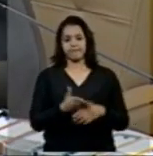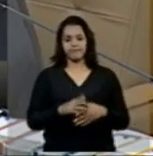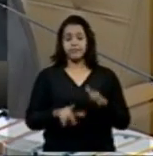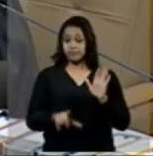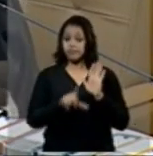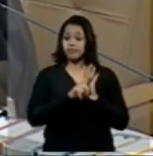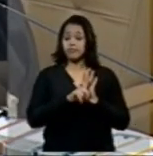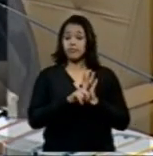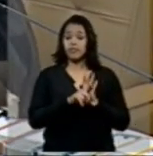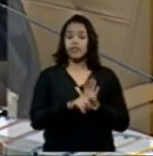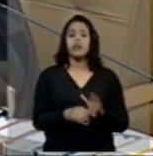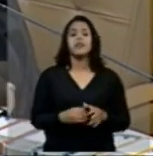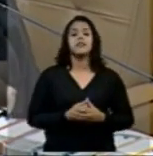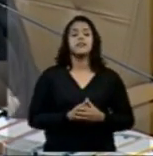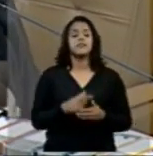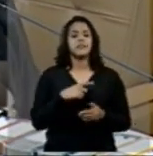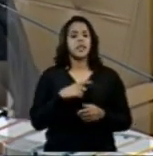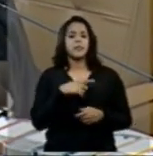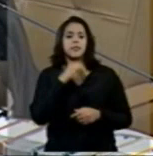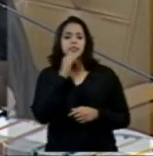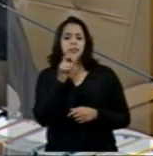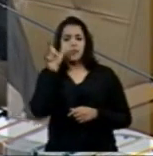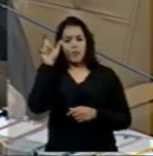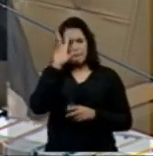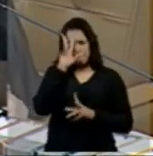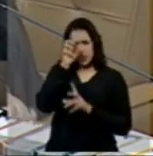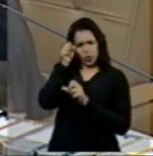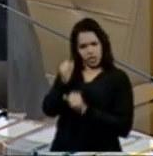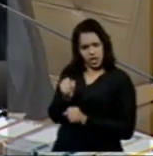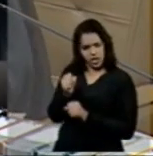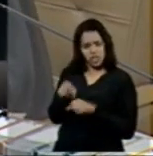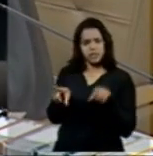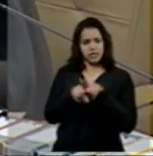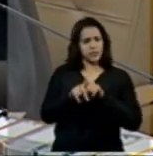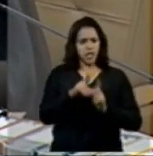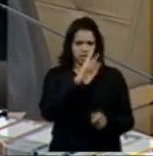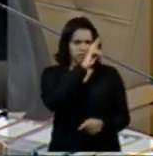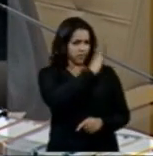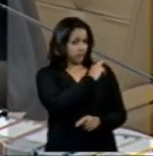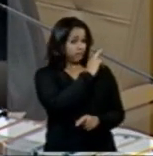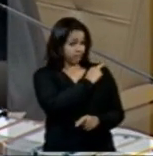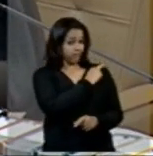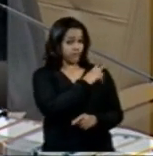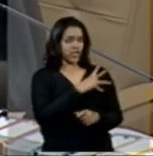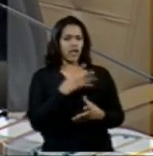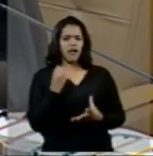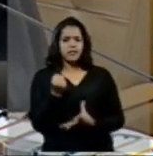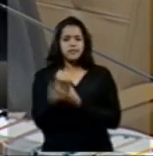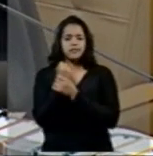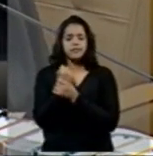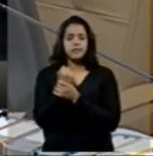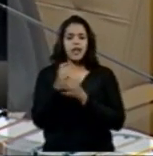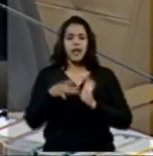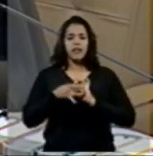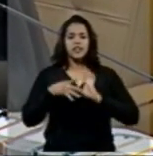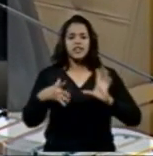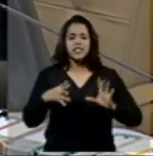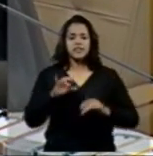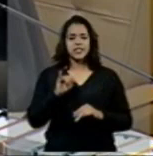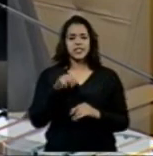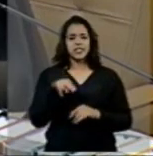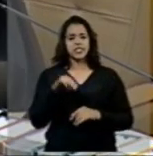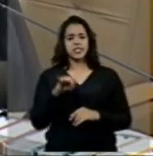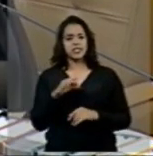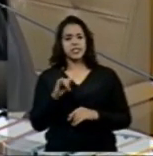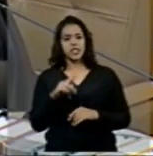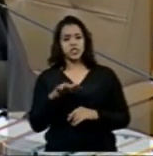trabalho, estabelecendo o binômio entre poder e responsabilidade que se assegura que a livre iniciativa seja